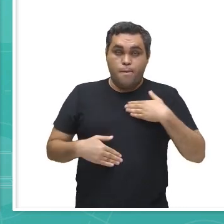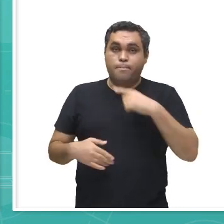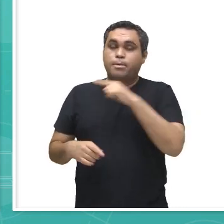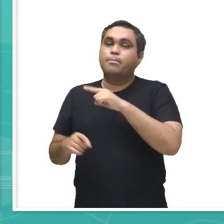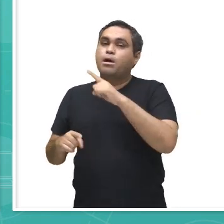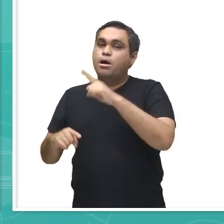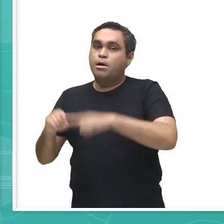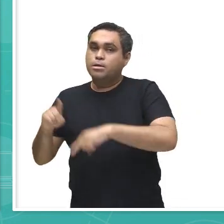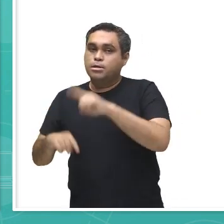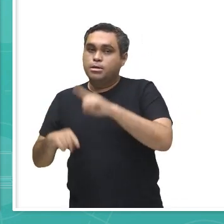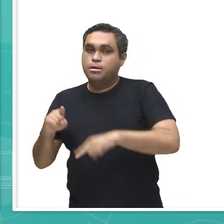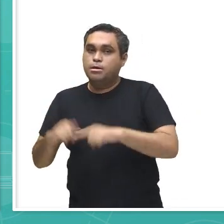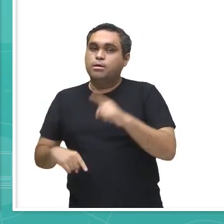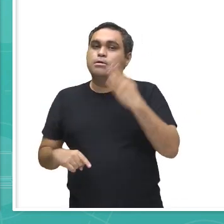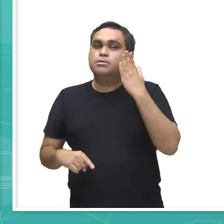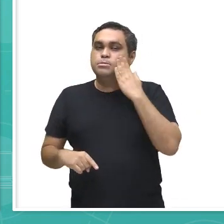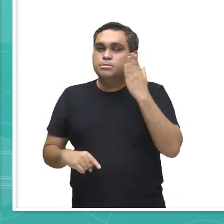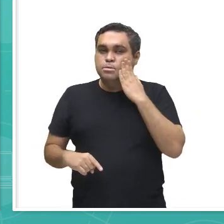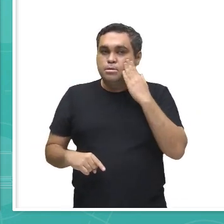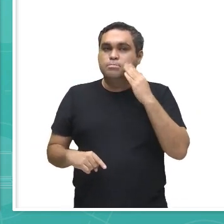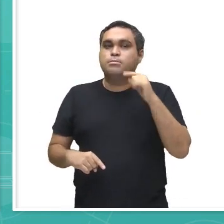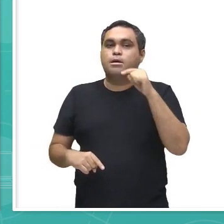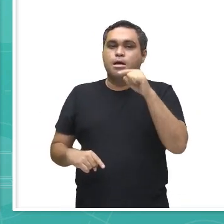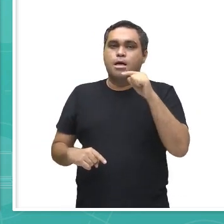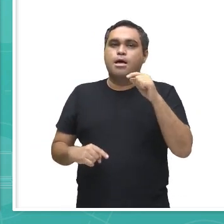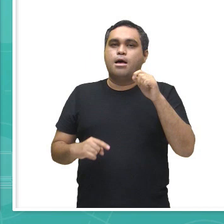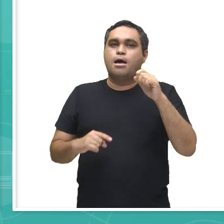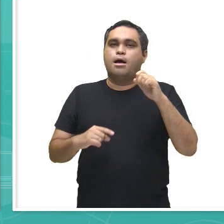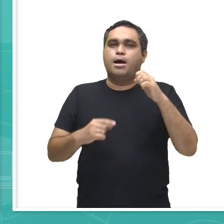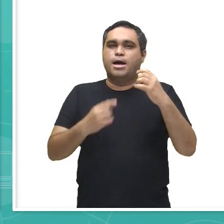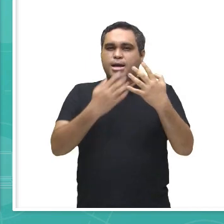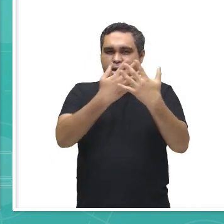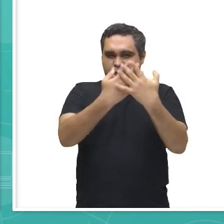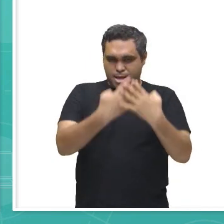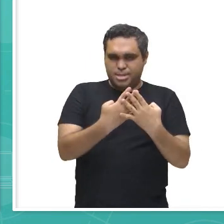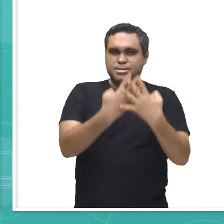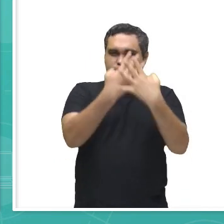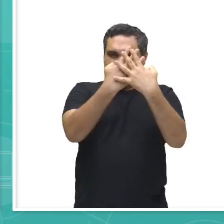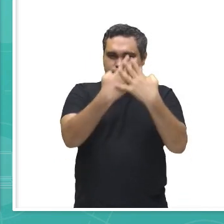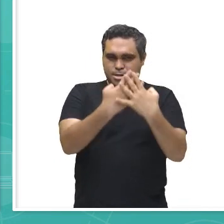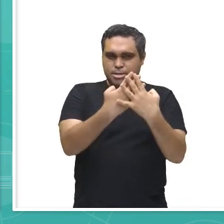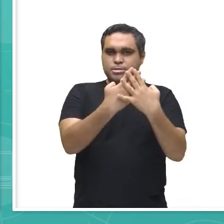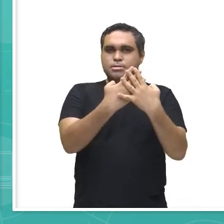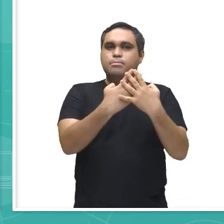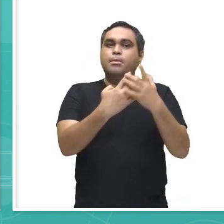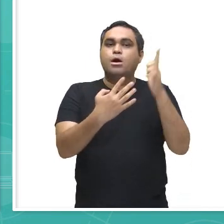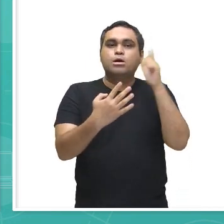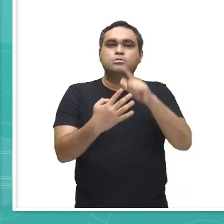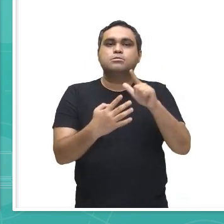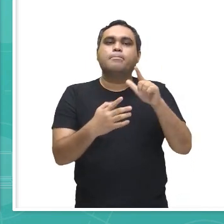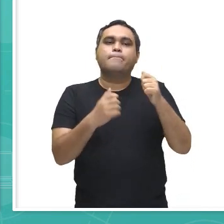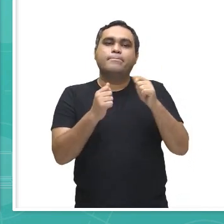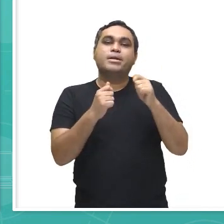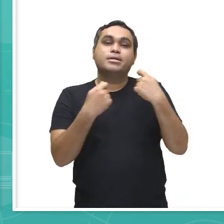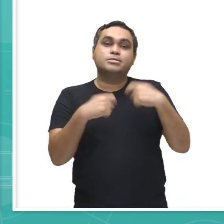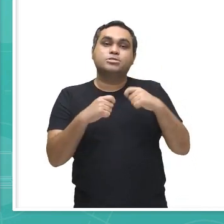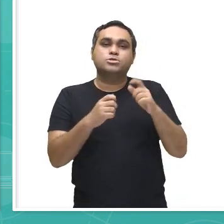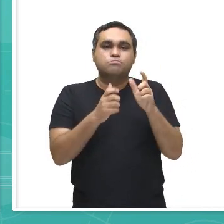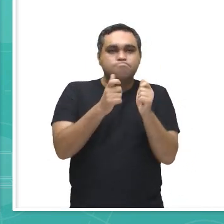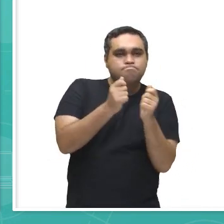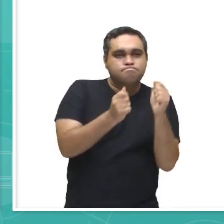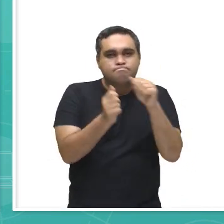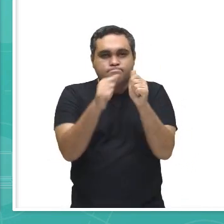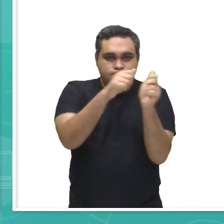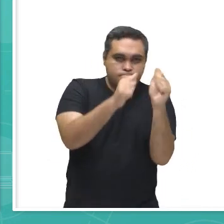A gente sabe que a grade, para chegar nesse formato, ela foi trabalhada. Se ela foi trabalhada, ela é